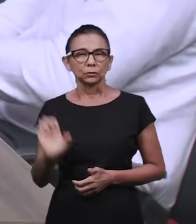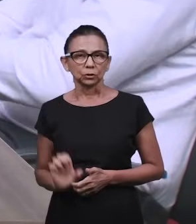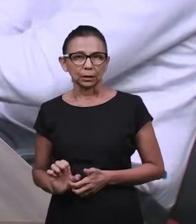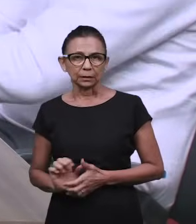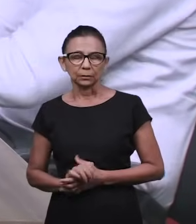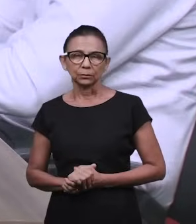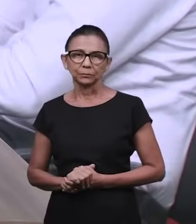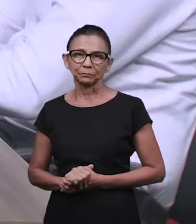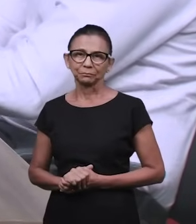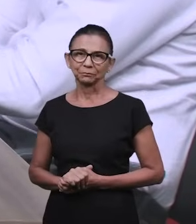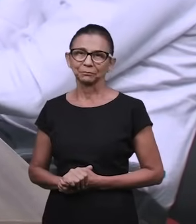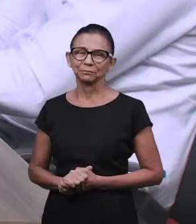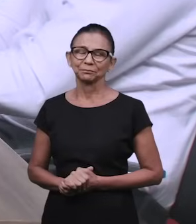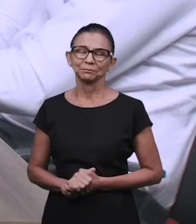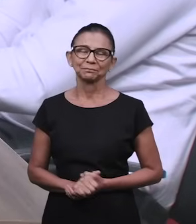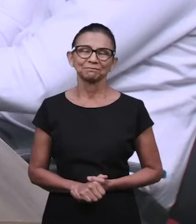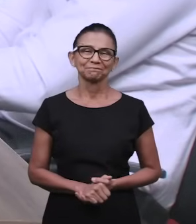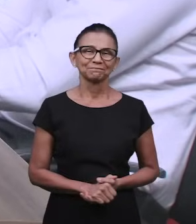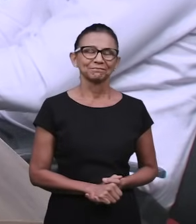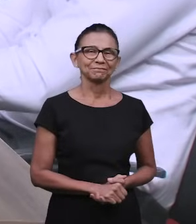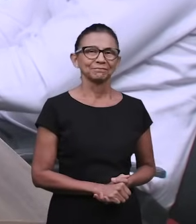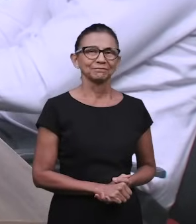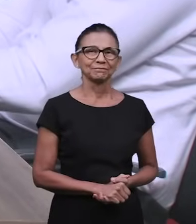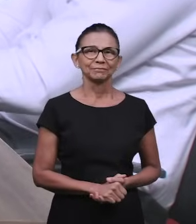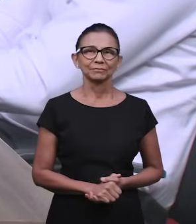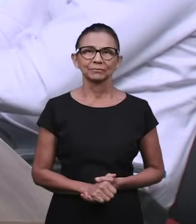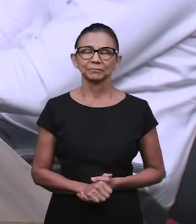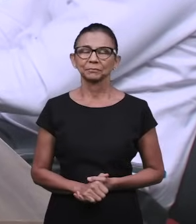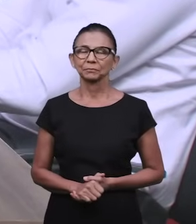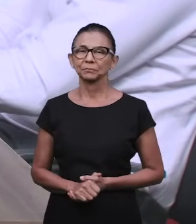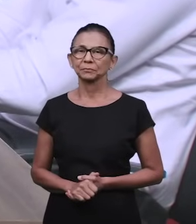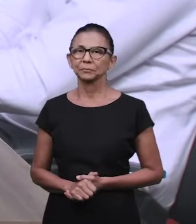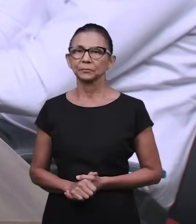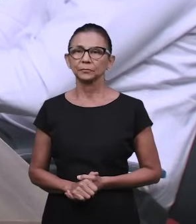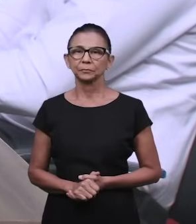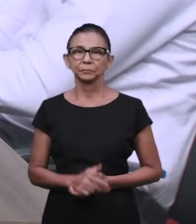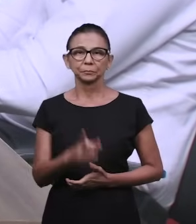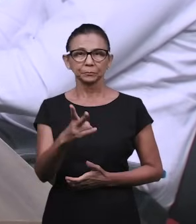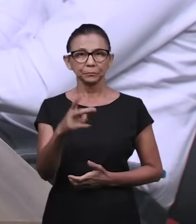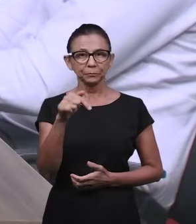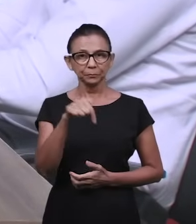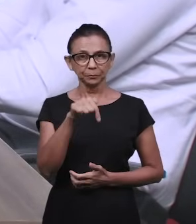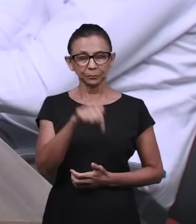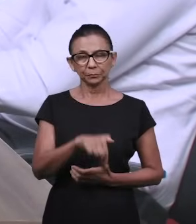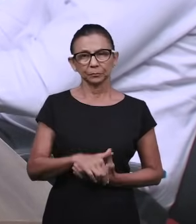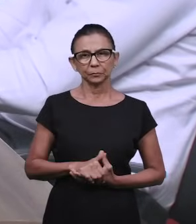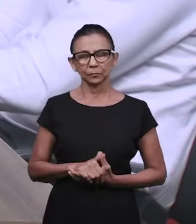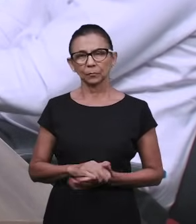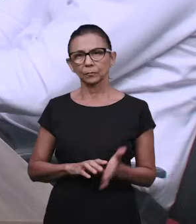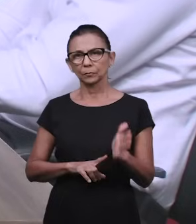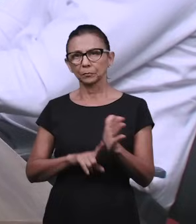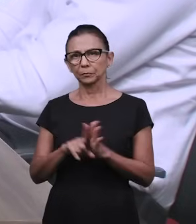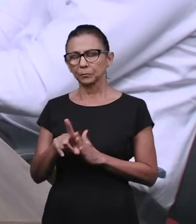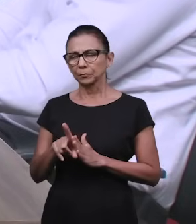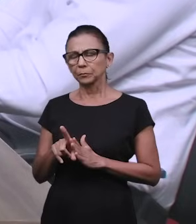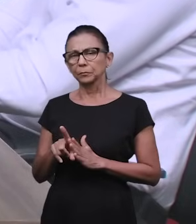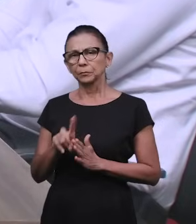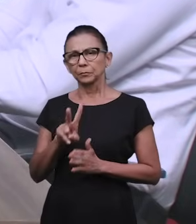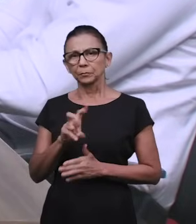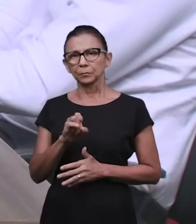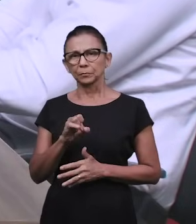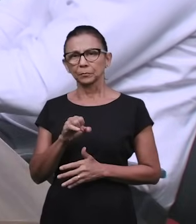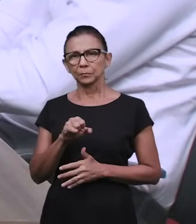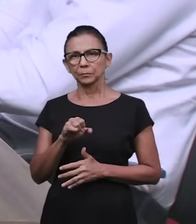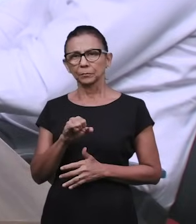para a gente continuar a nossa discussão. A partir do sacerdócio universal, qual doutrina Lutero